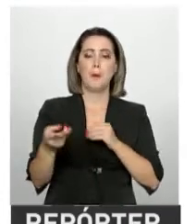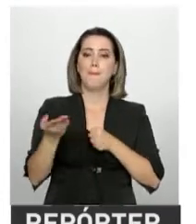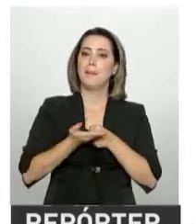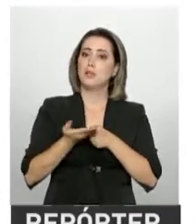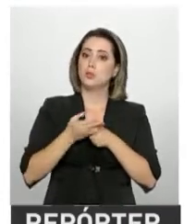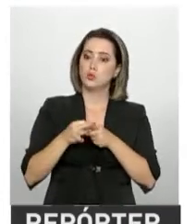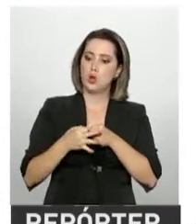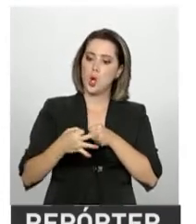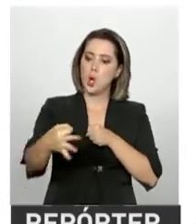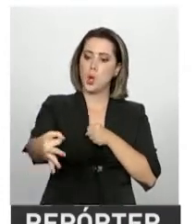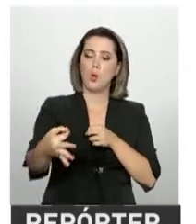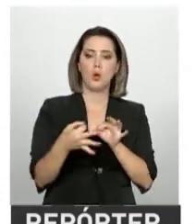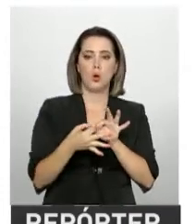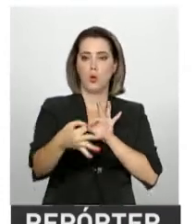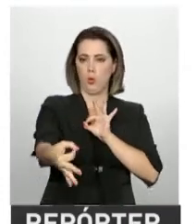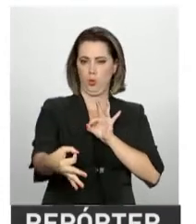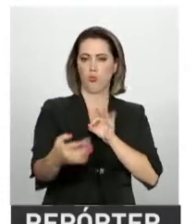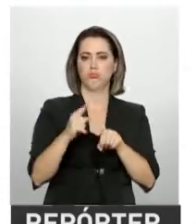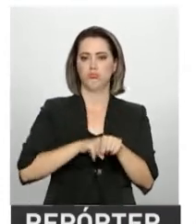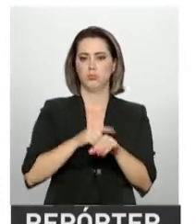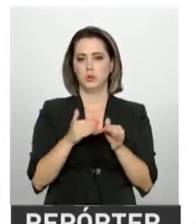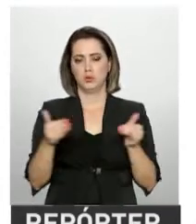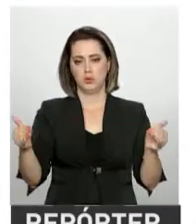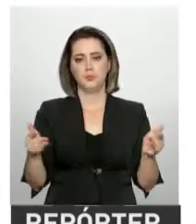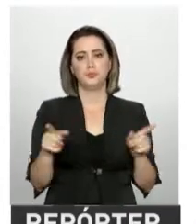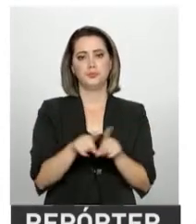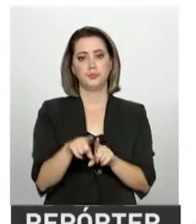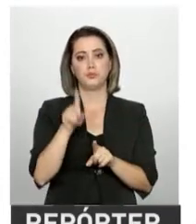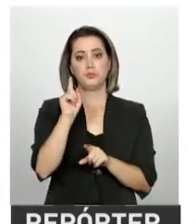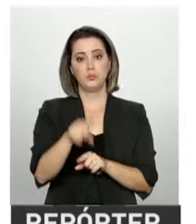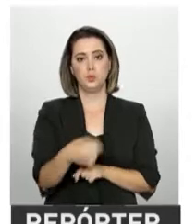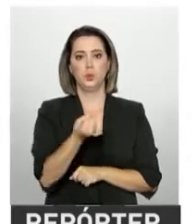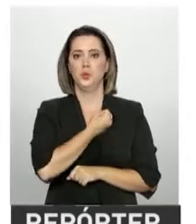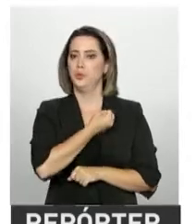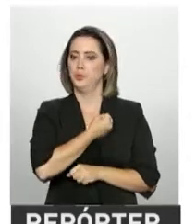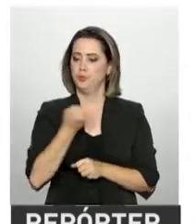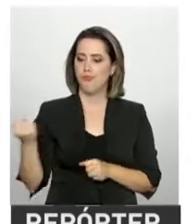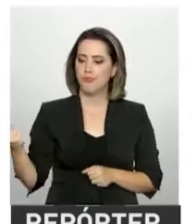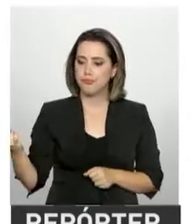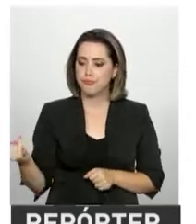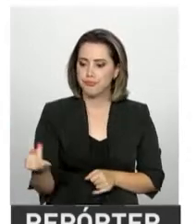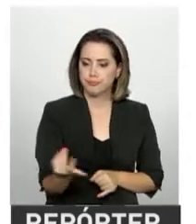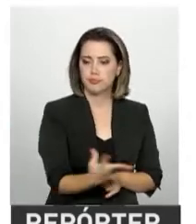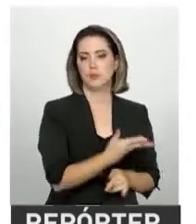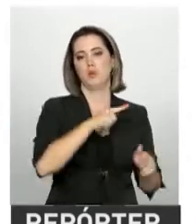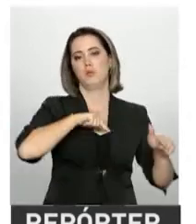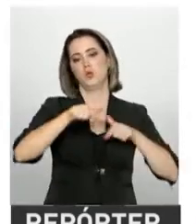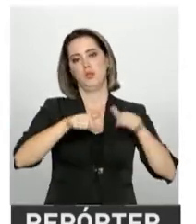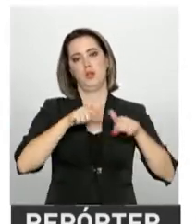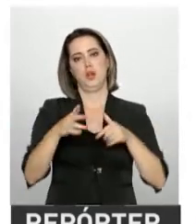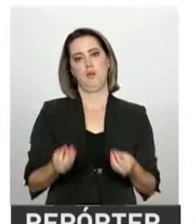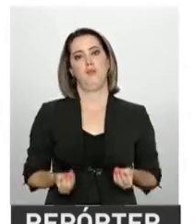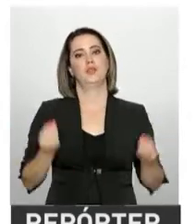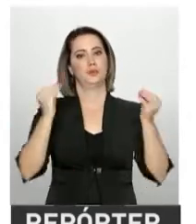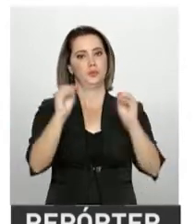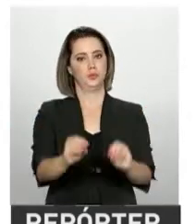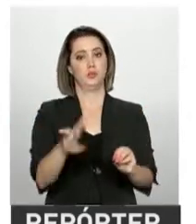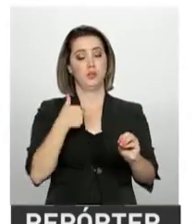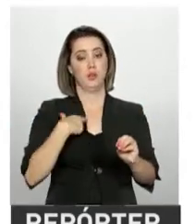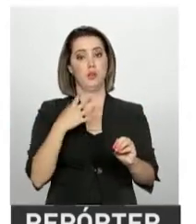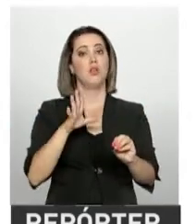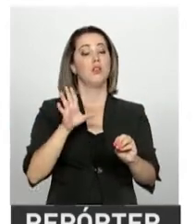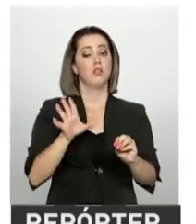base responde por um número considerável de empregos ela tem um enorme fator de indução da